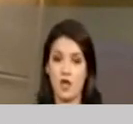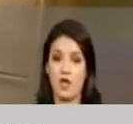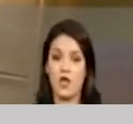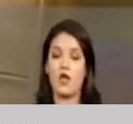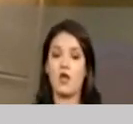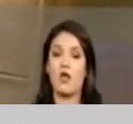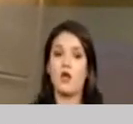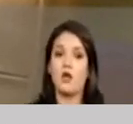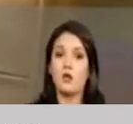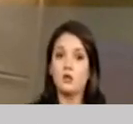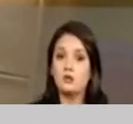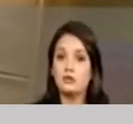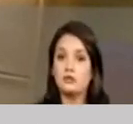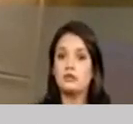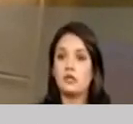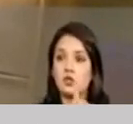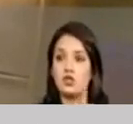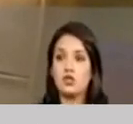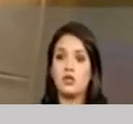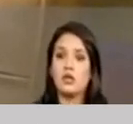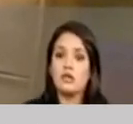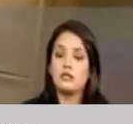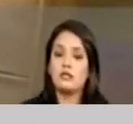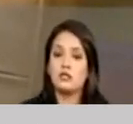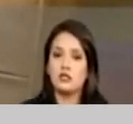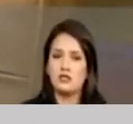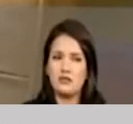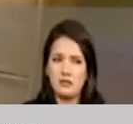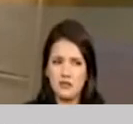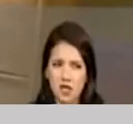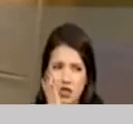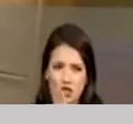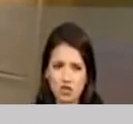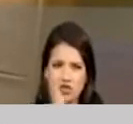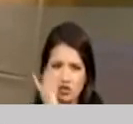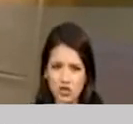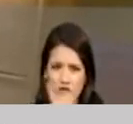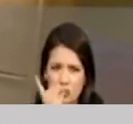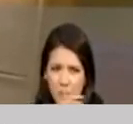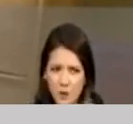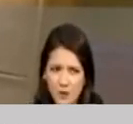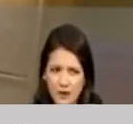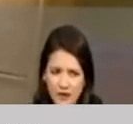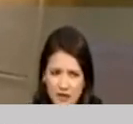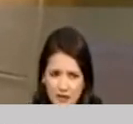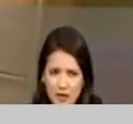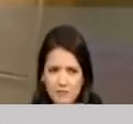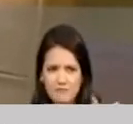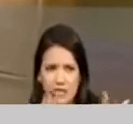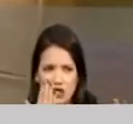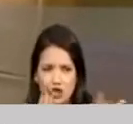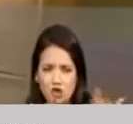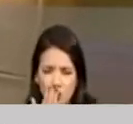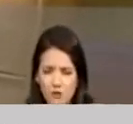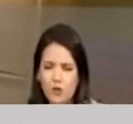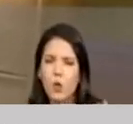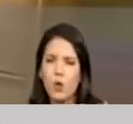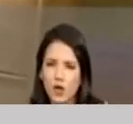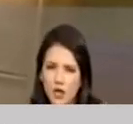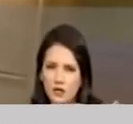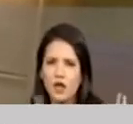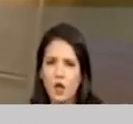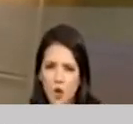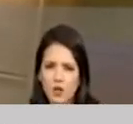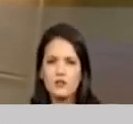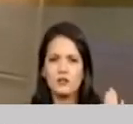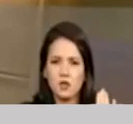Direito a exigência de que a descoberta de condutas potencialmente criminosas por parte de agentes